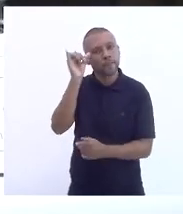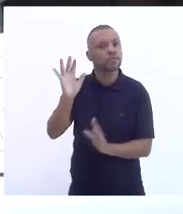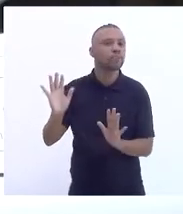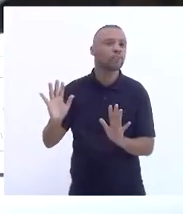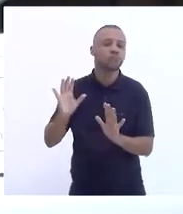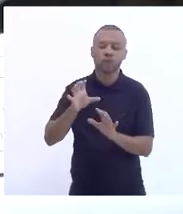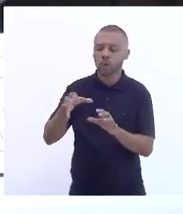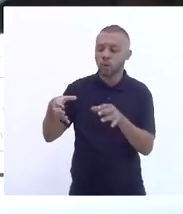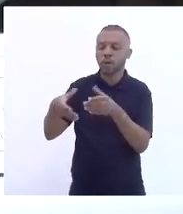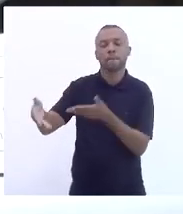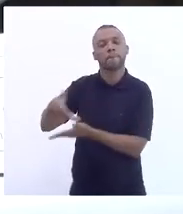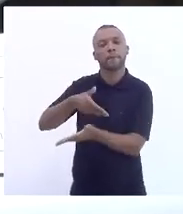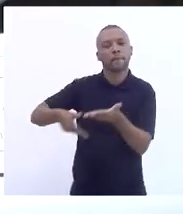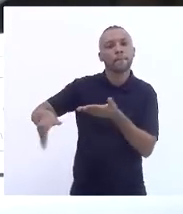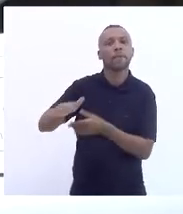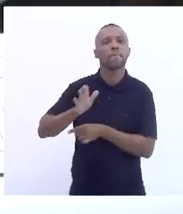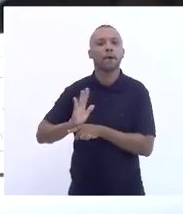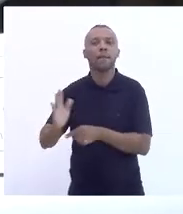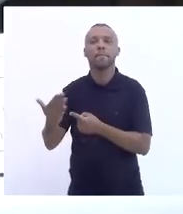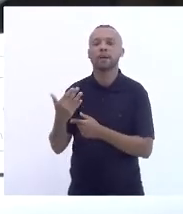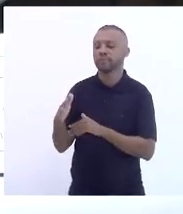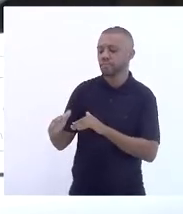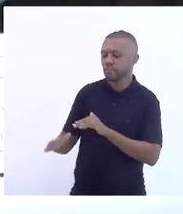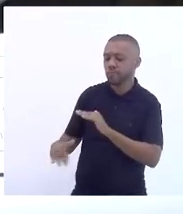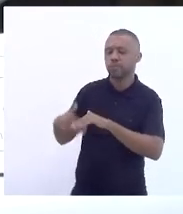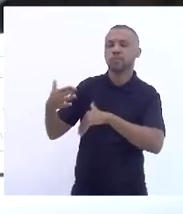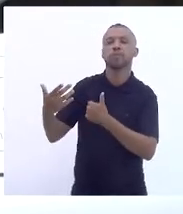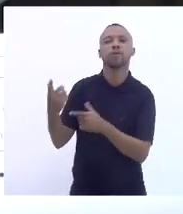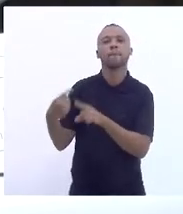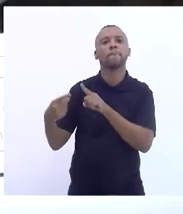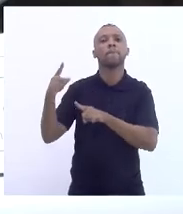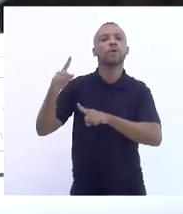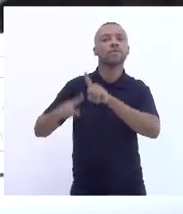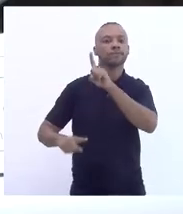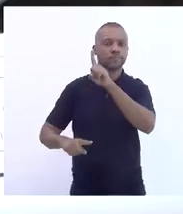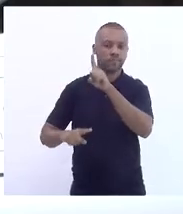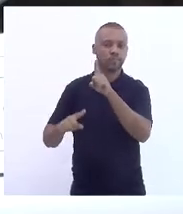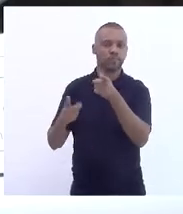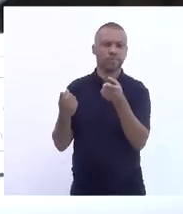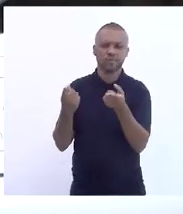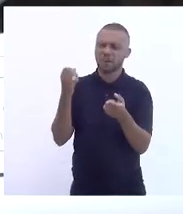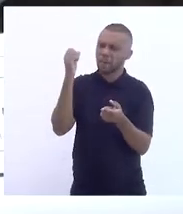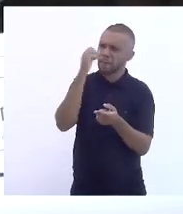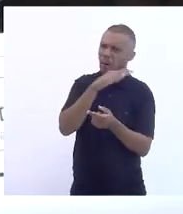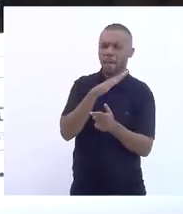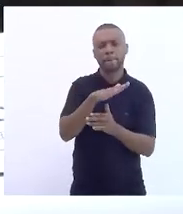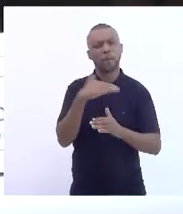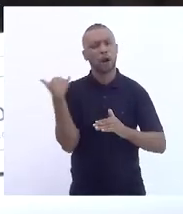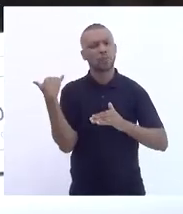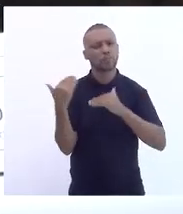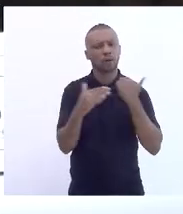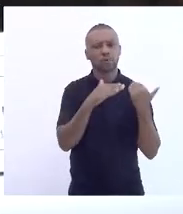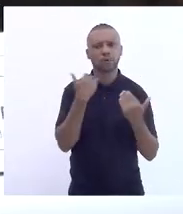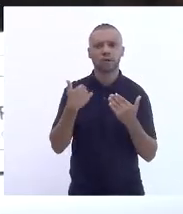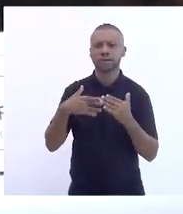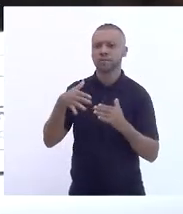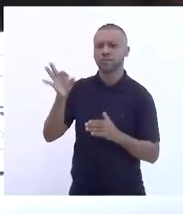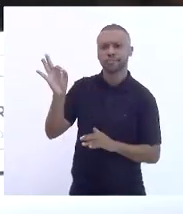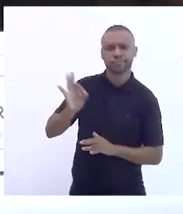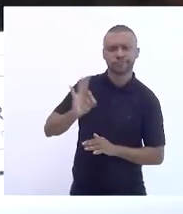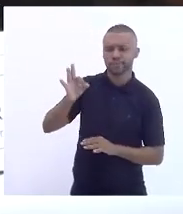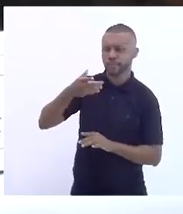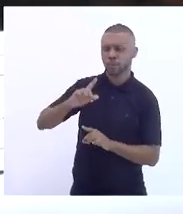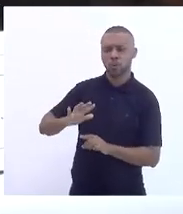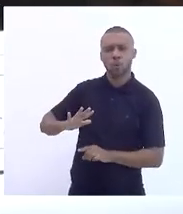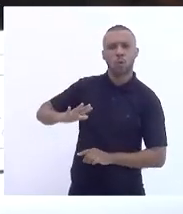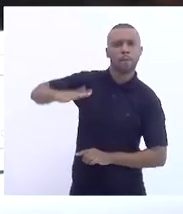coletivas que possam de alguma forma modificar esse quadro de uma seiva violação de letalidade tão alto já disse que nós temos